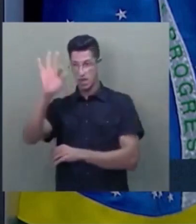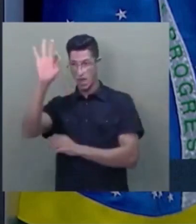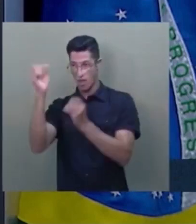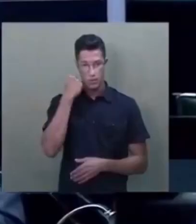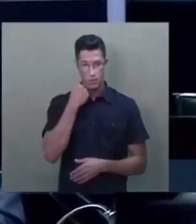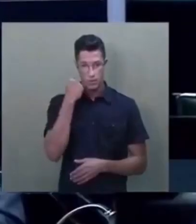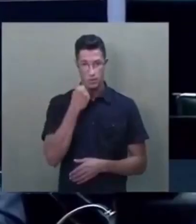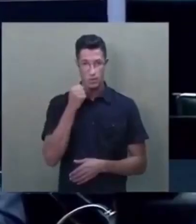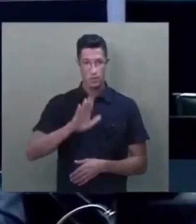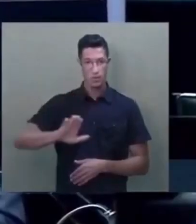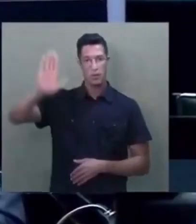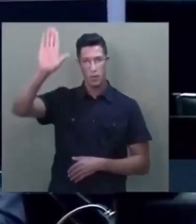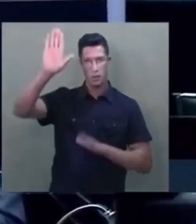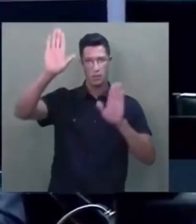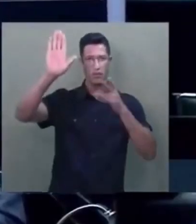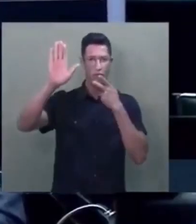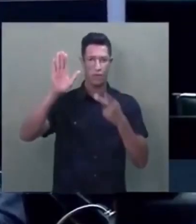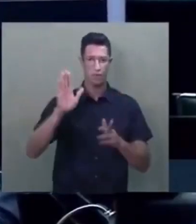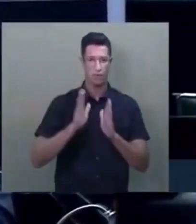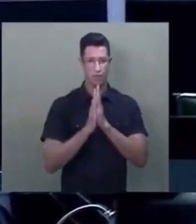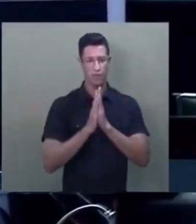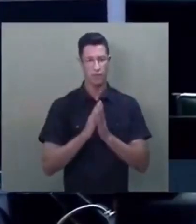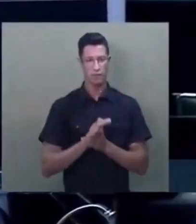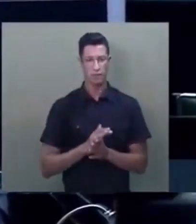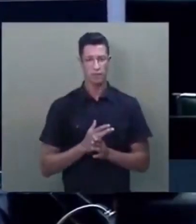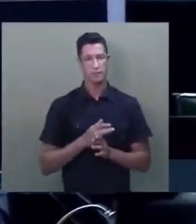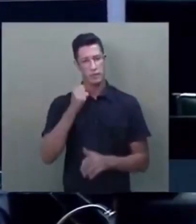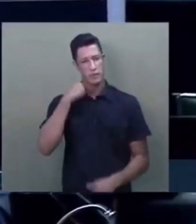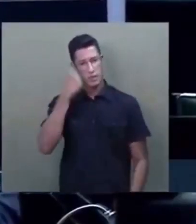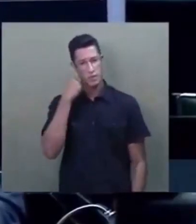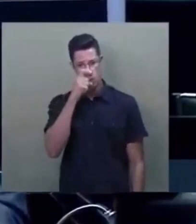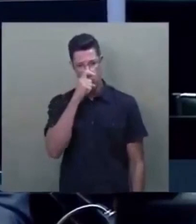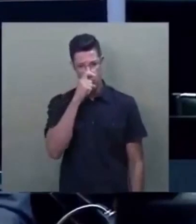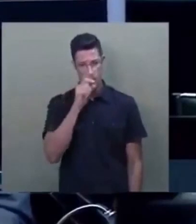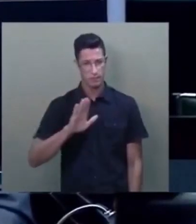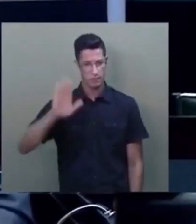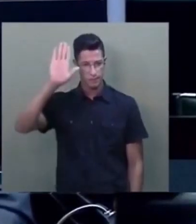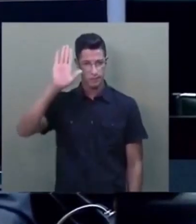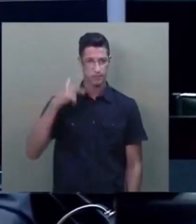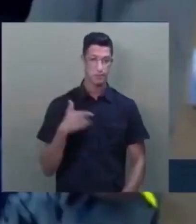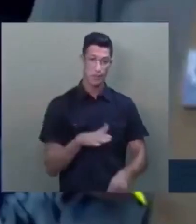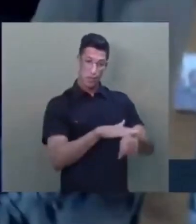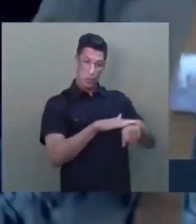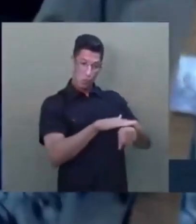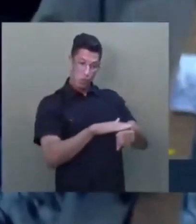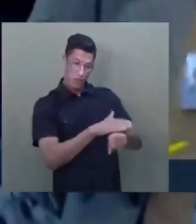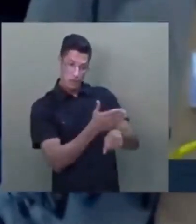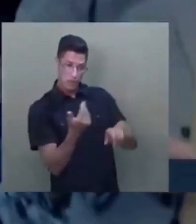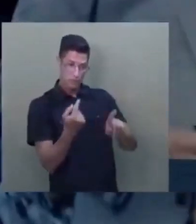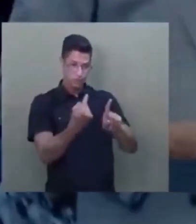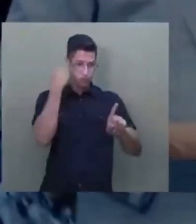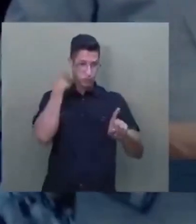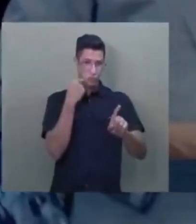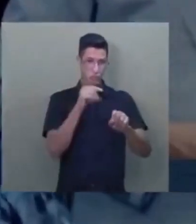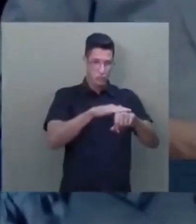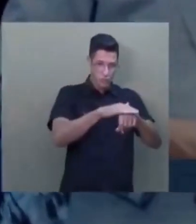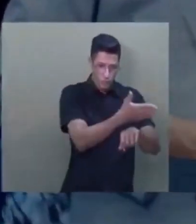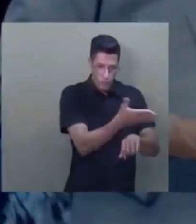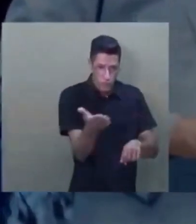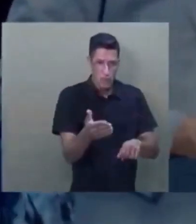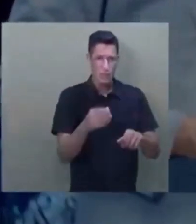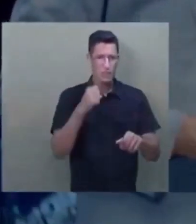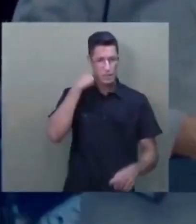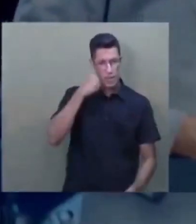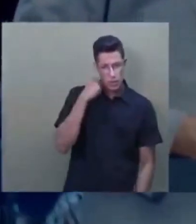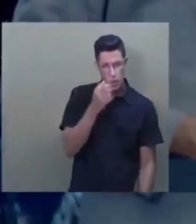Palácio do Planalto. No mesmo sentido, o senador Osmar Aziz, do PSD do Amazonas, propôs a instalação de uma